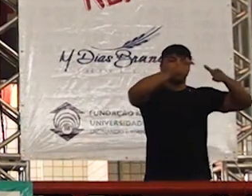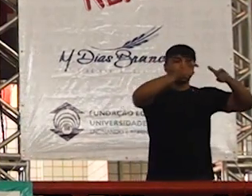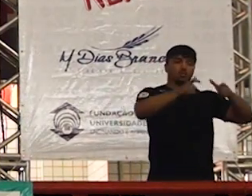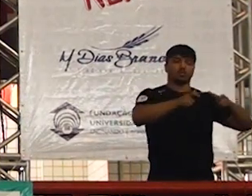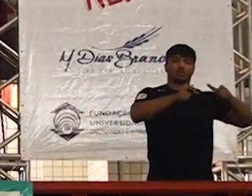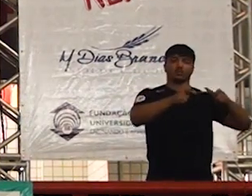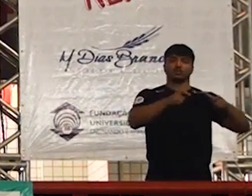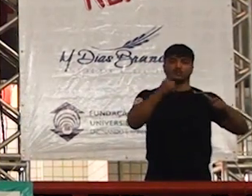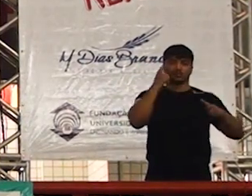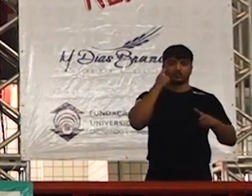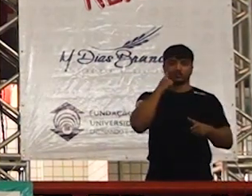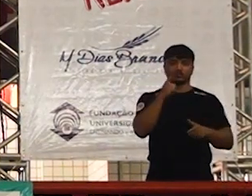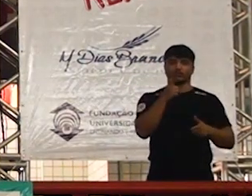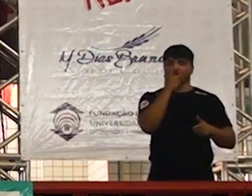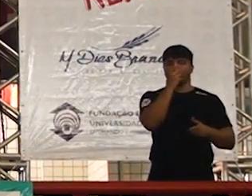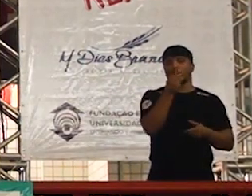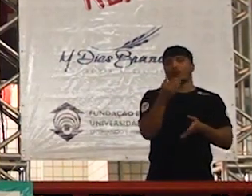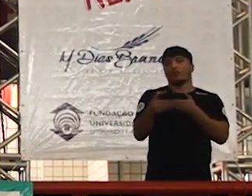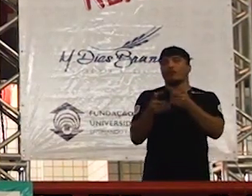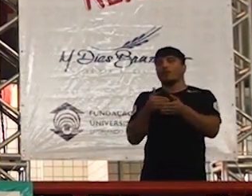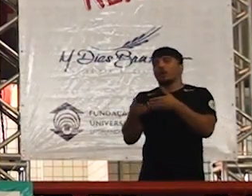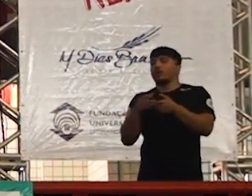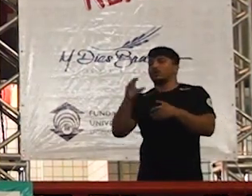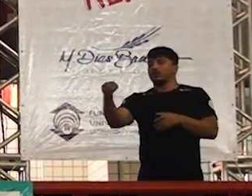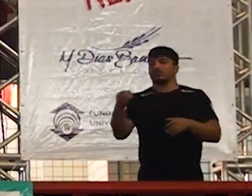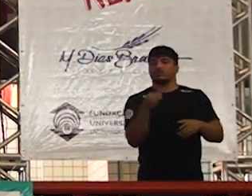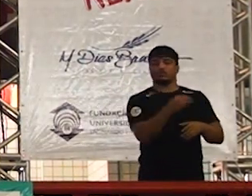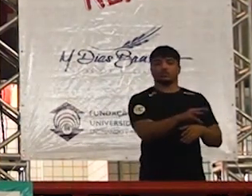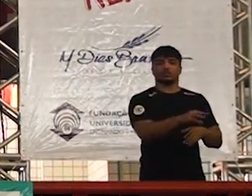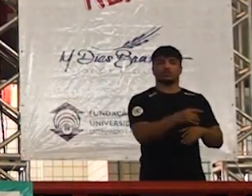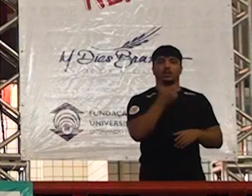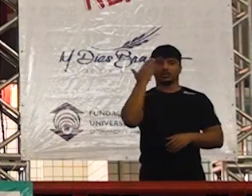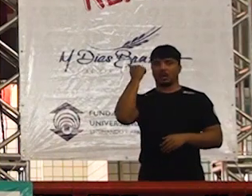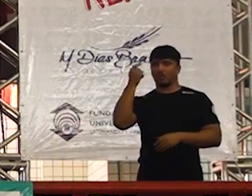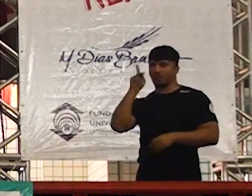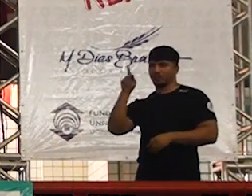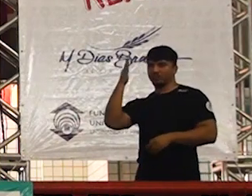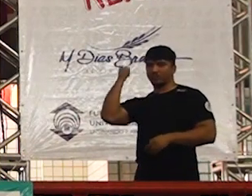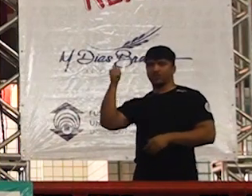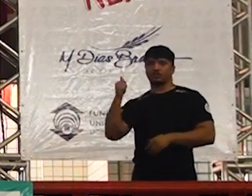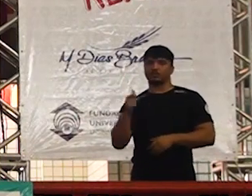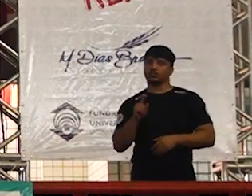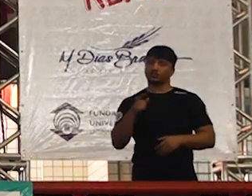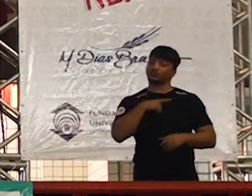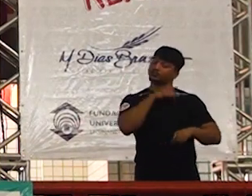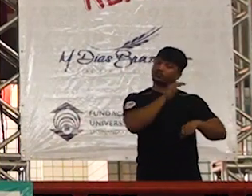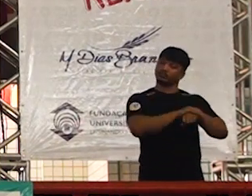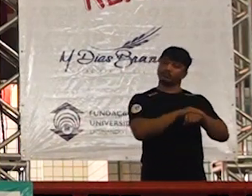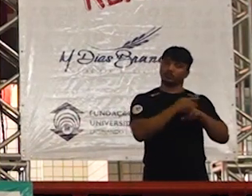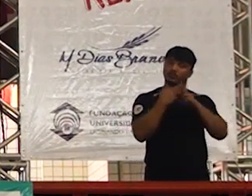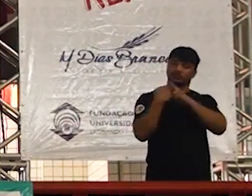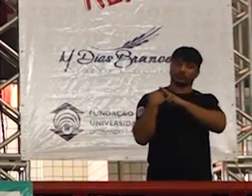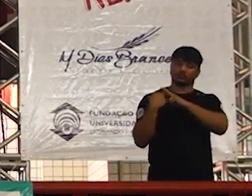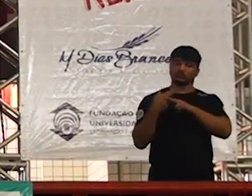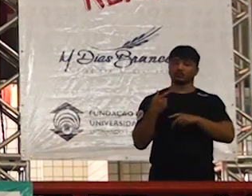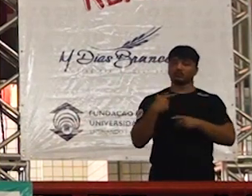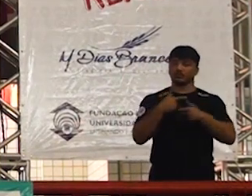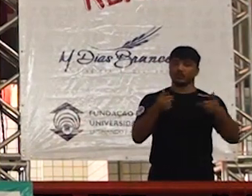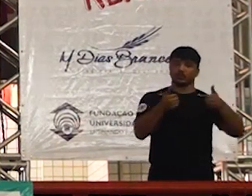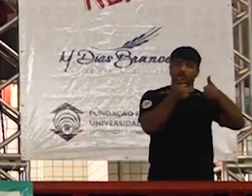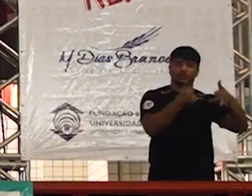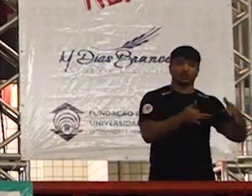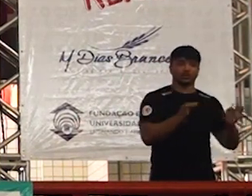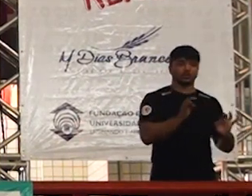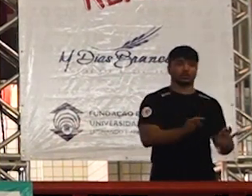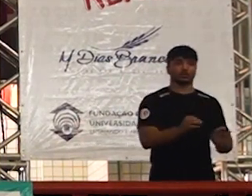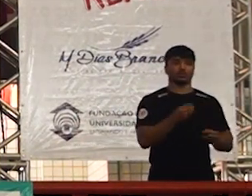implantada. Você não pode só jogar e esperar que o professor saiba, não. É função sua deixar a coisa